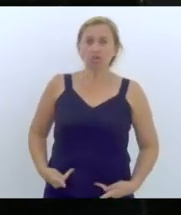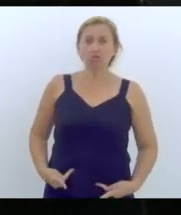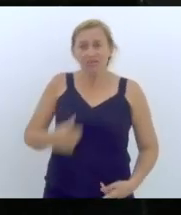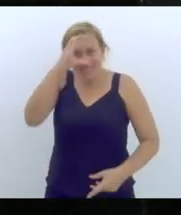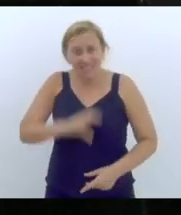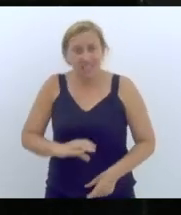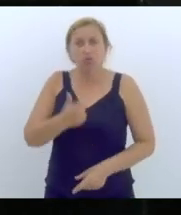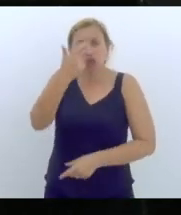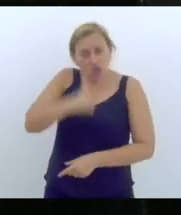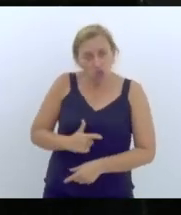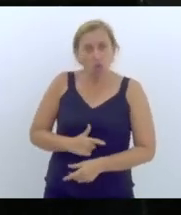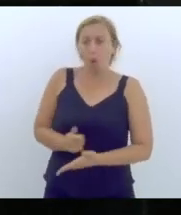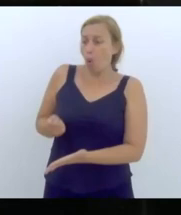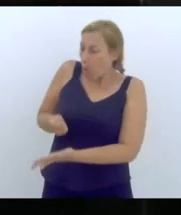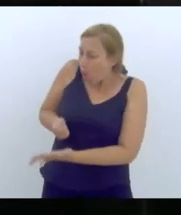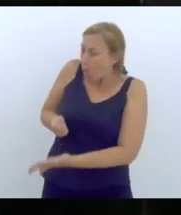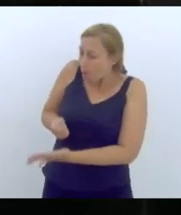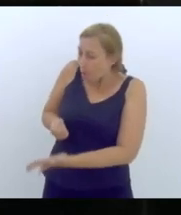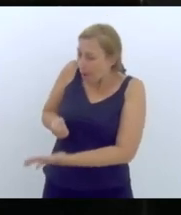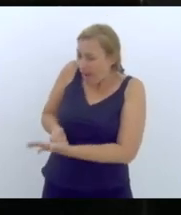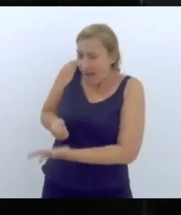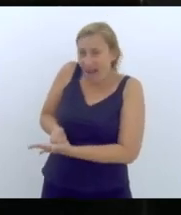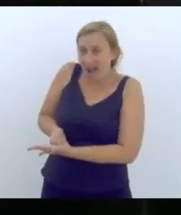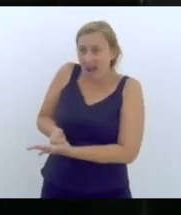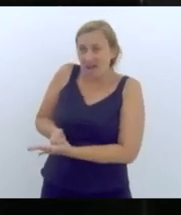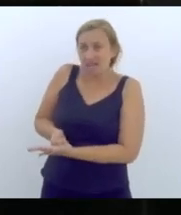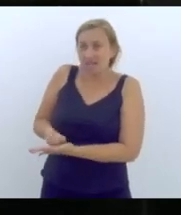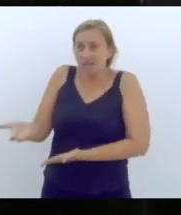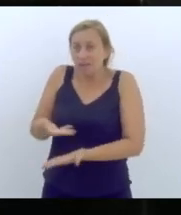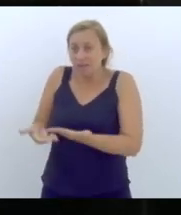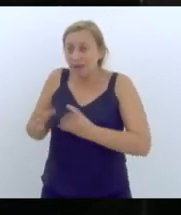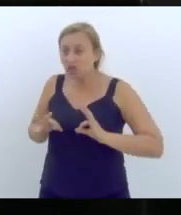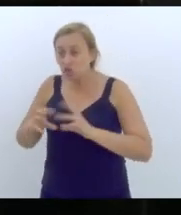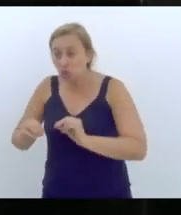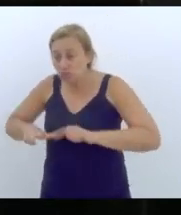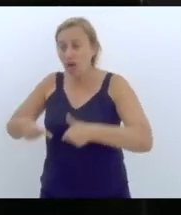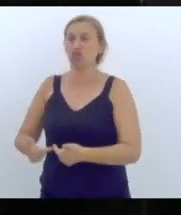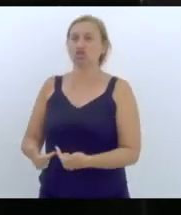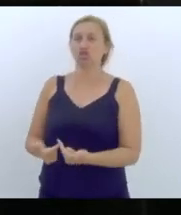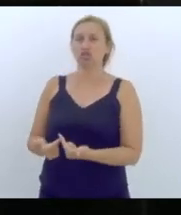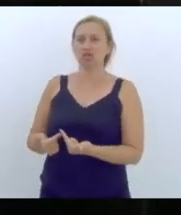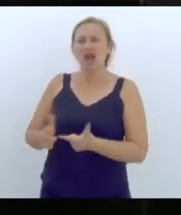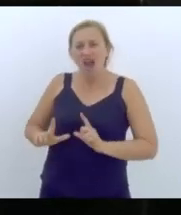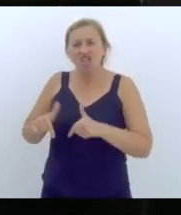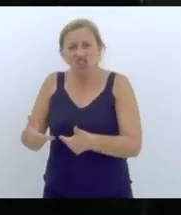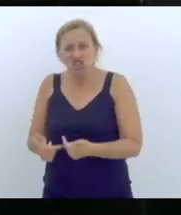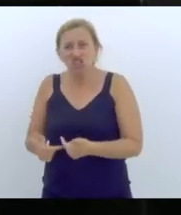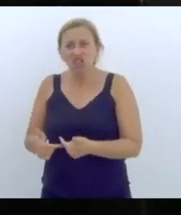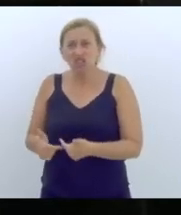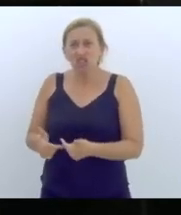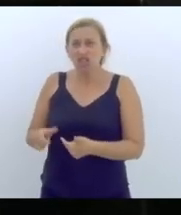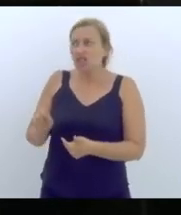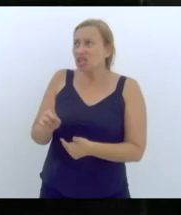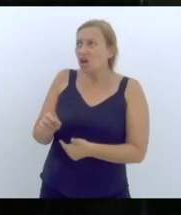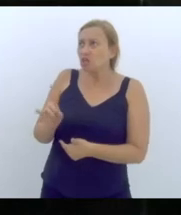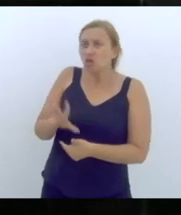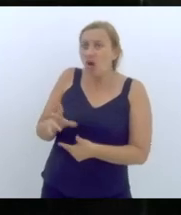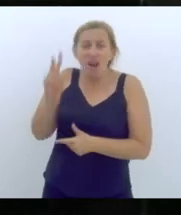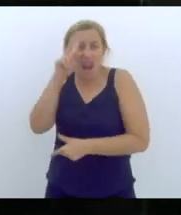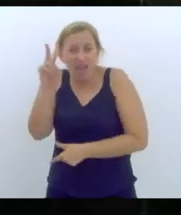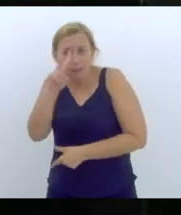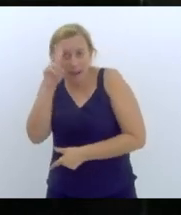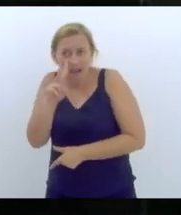que devemos cobrar e participar de todas essas ações. Ações essas que não devem ser